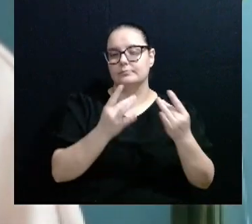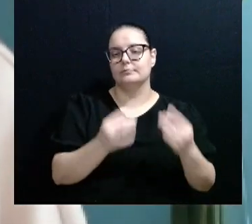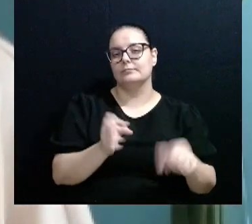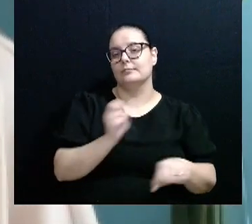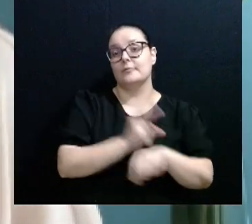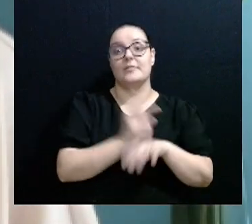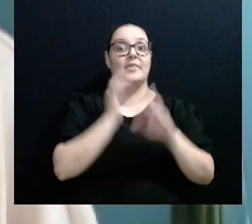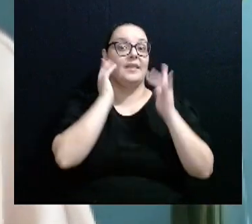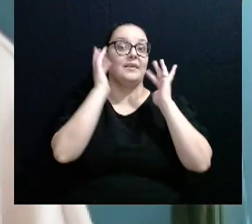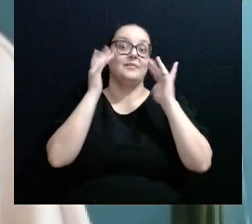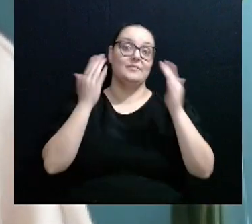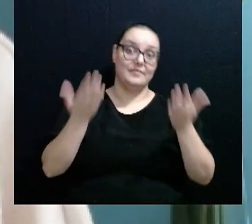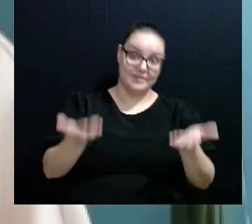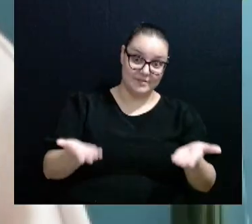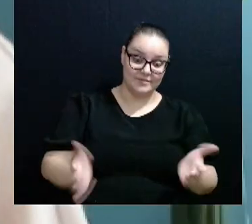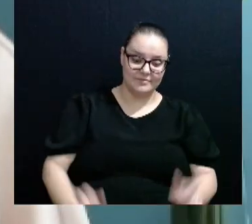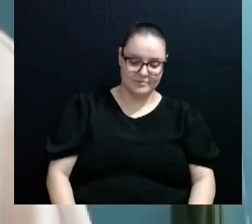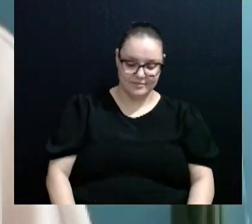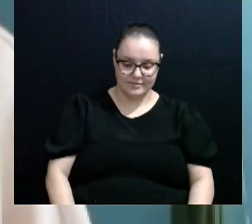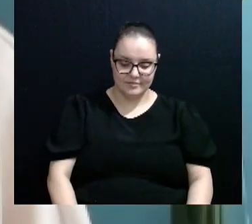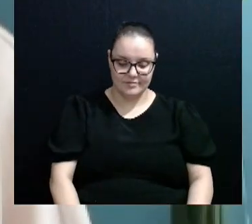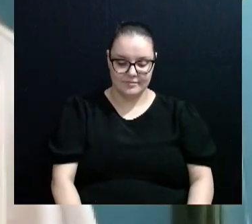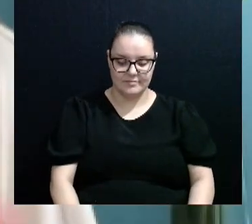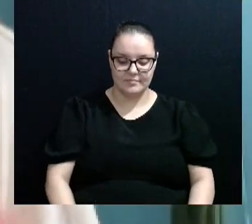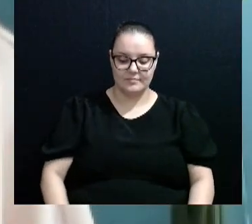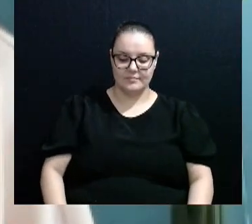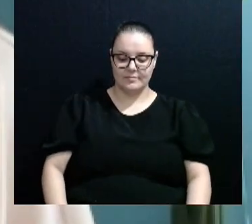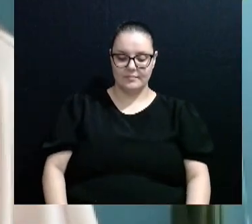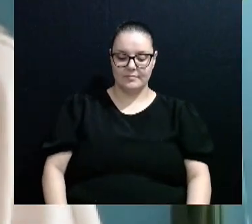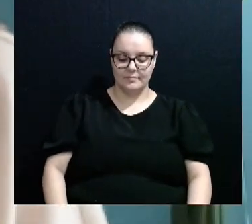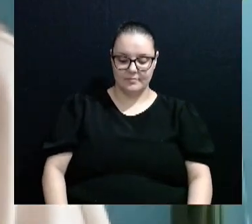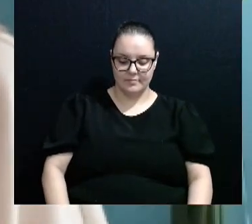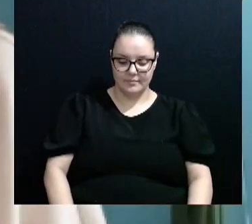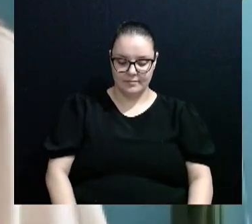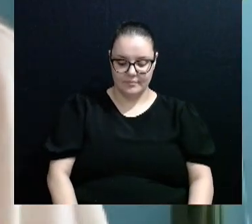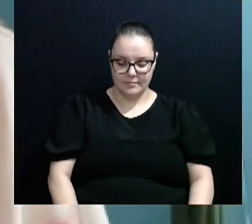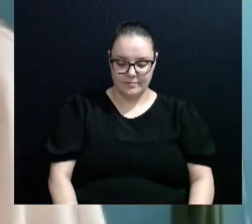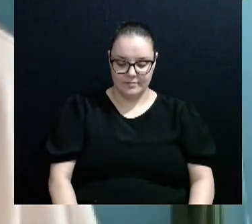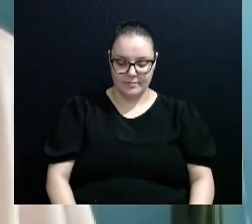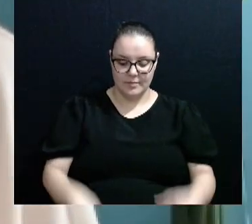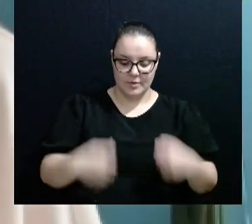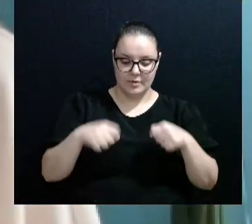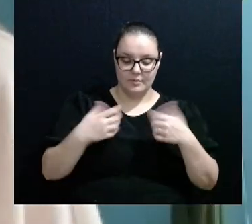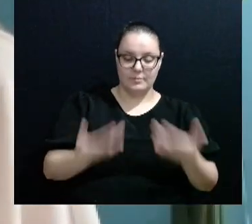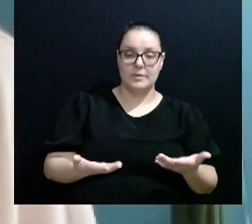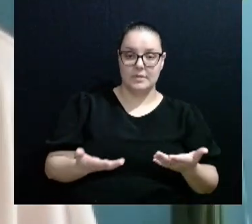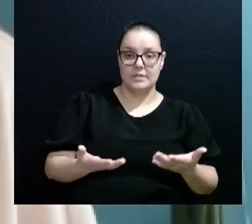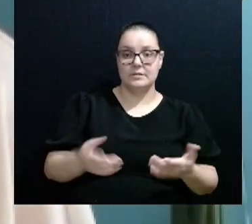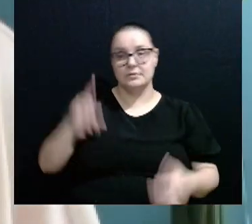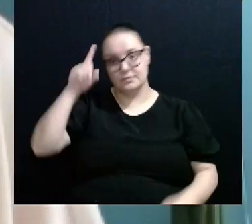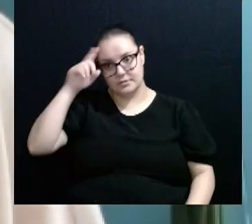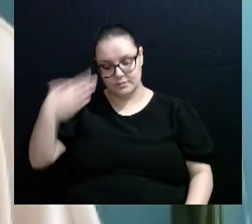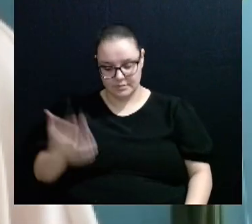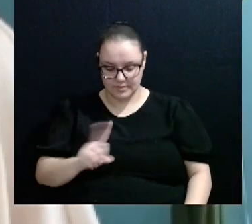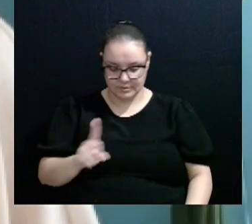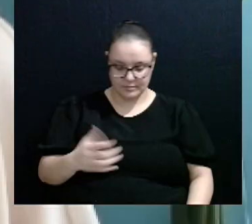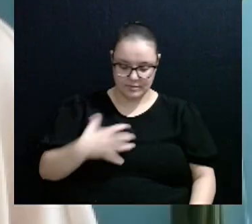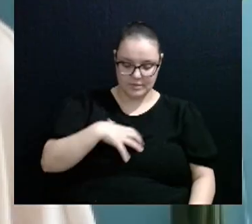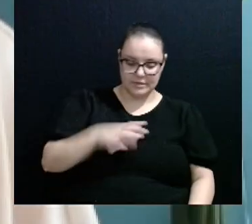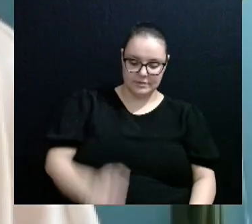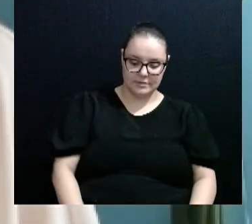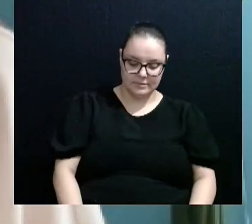né? É aquela vaga que, nossa, meu Deus, eu preciso disso. E no dia a dia não é bem assim.